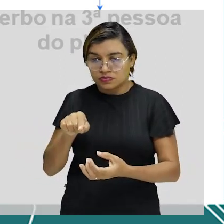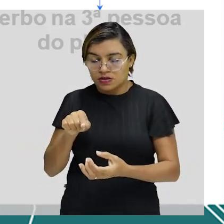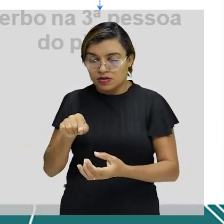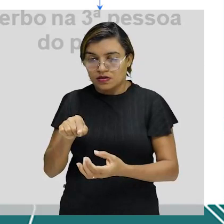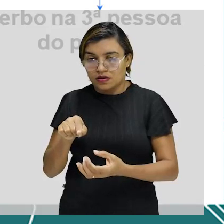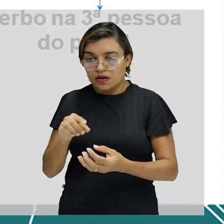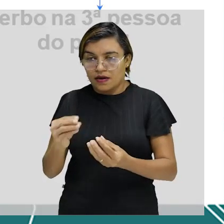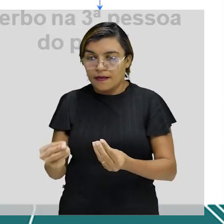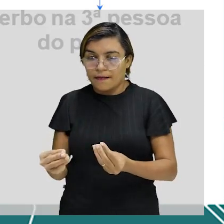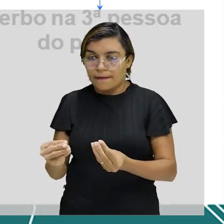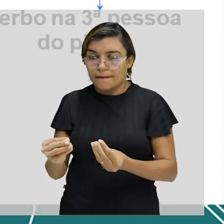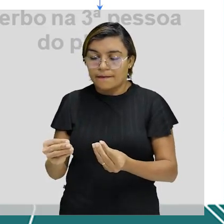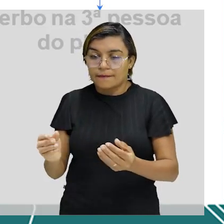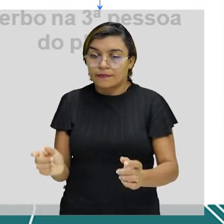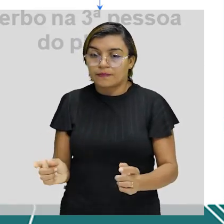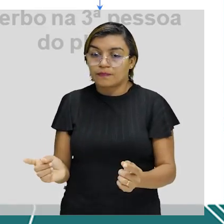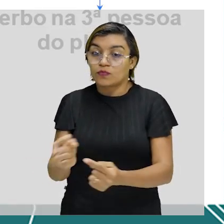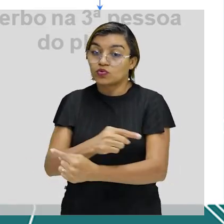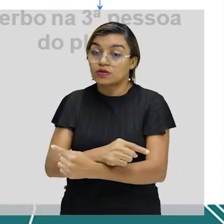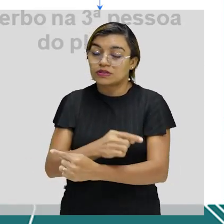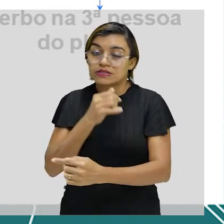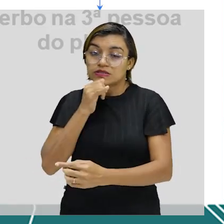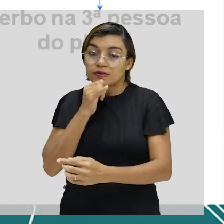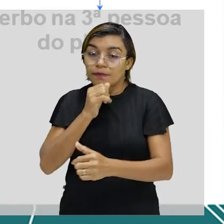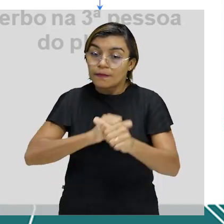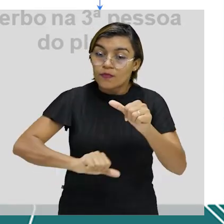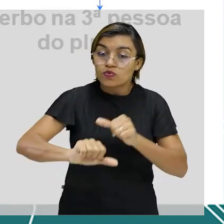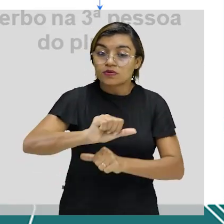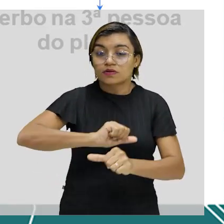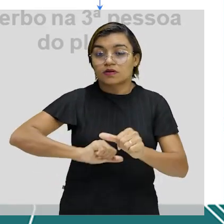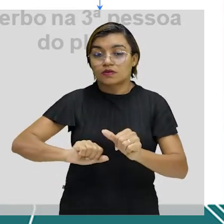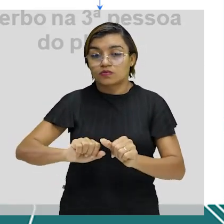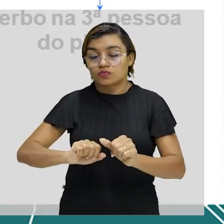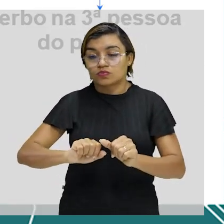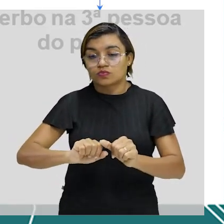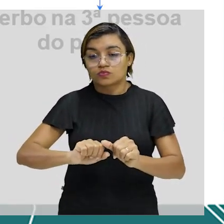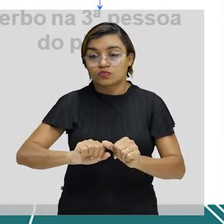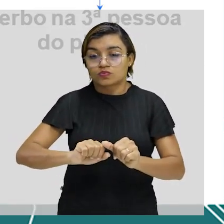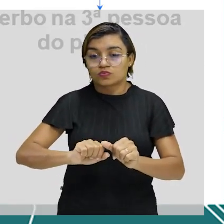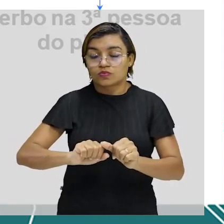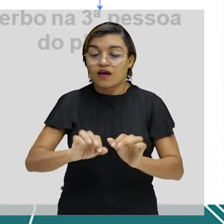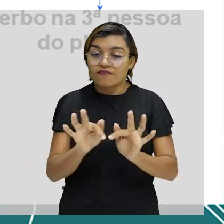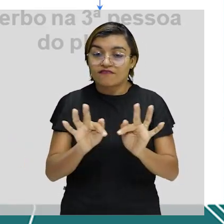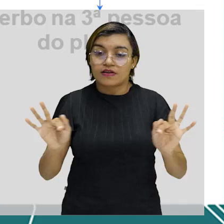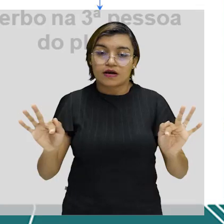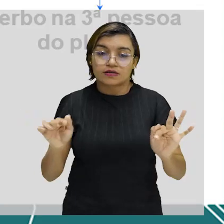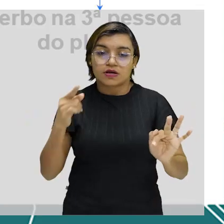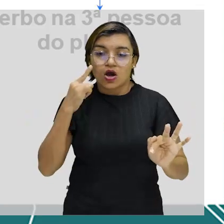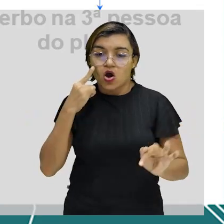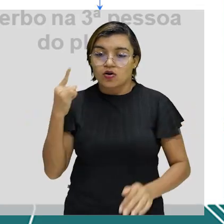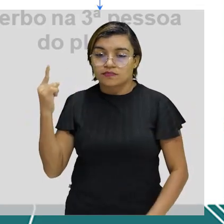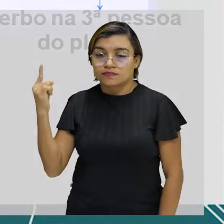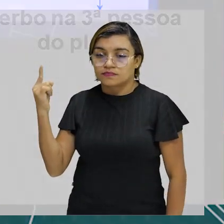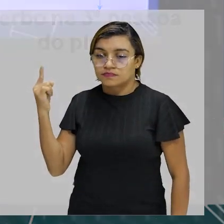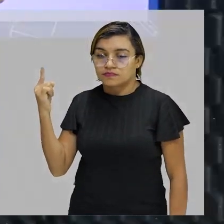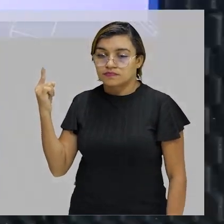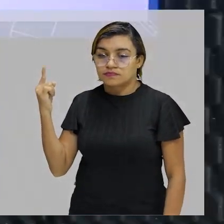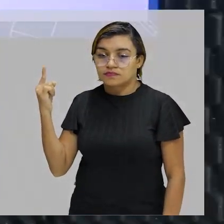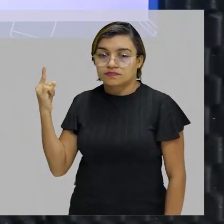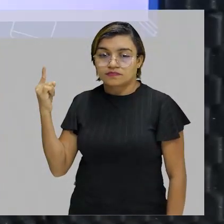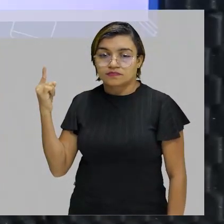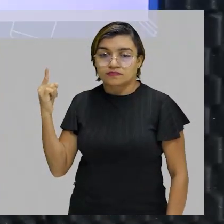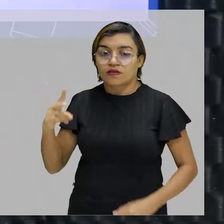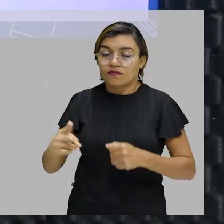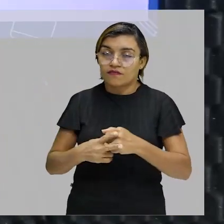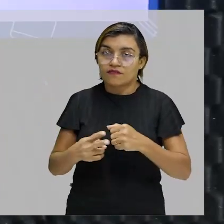ordem da oração. Pronome é passivador e o verbo na voz passiva. O verbo se